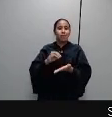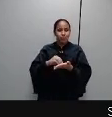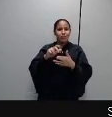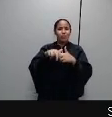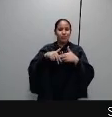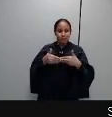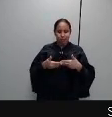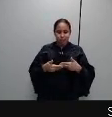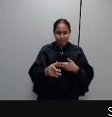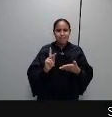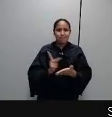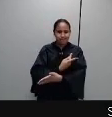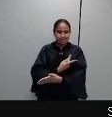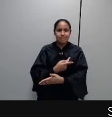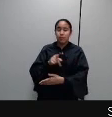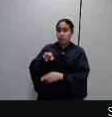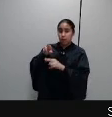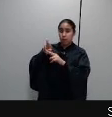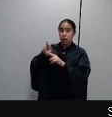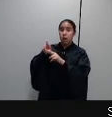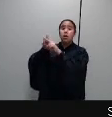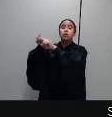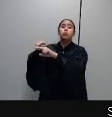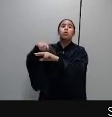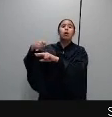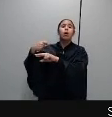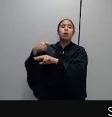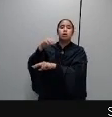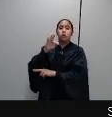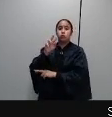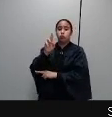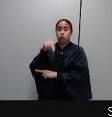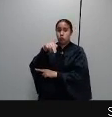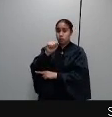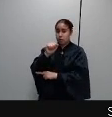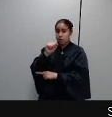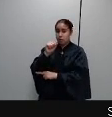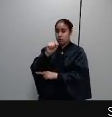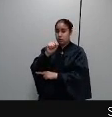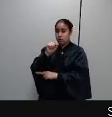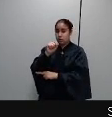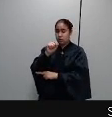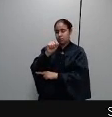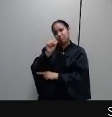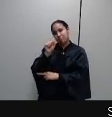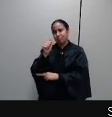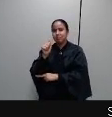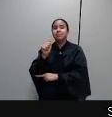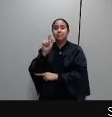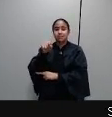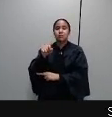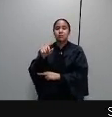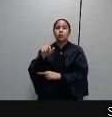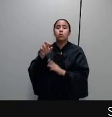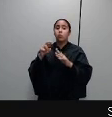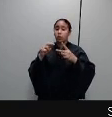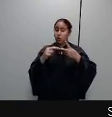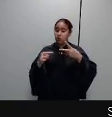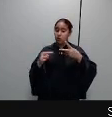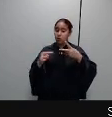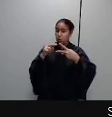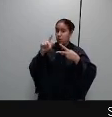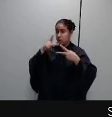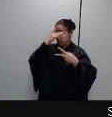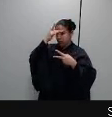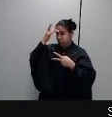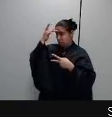Funasa né E aí no caso o recurso é do Servidor é do particular né do